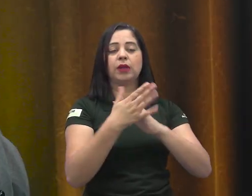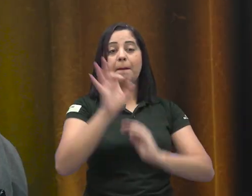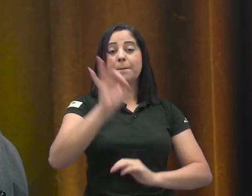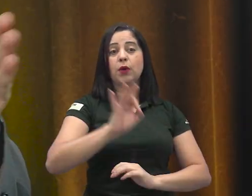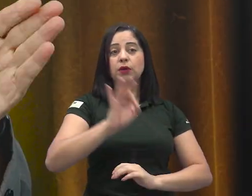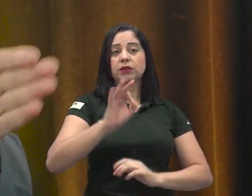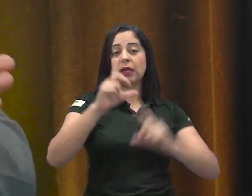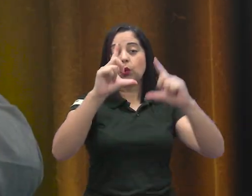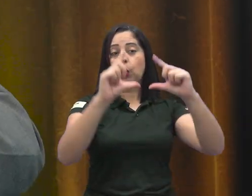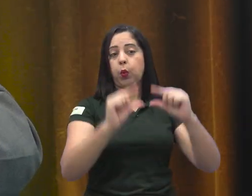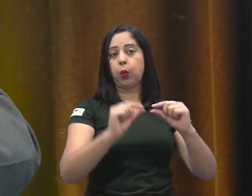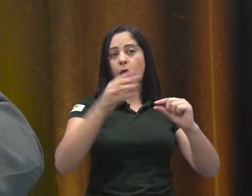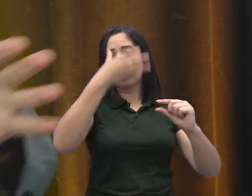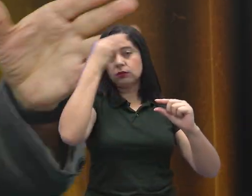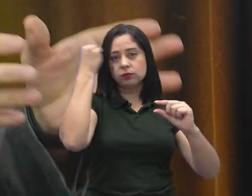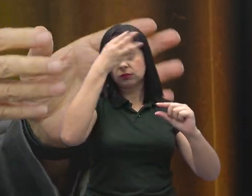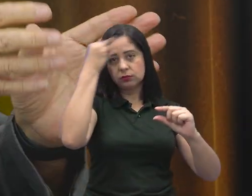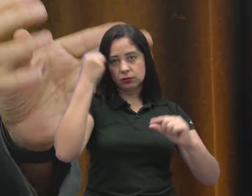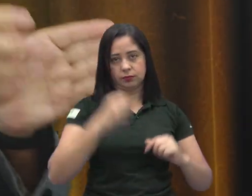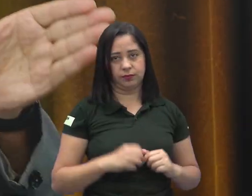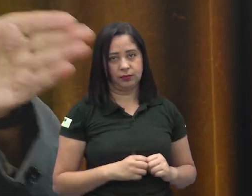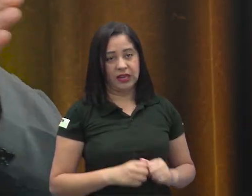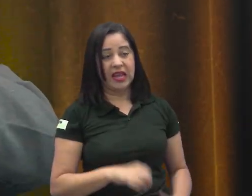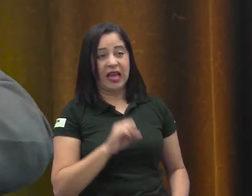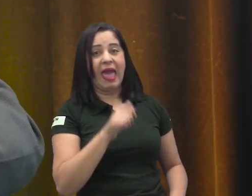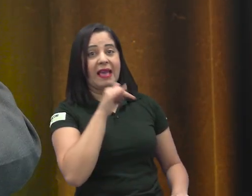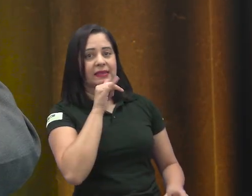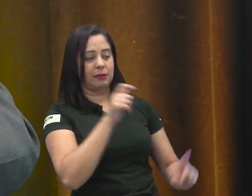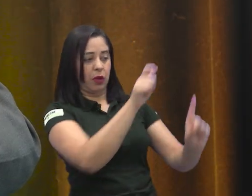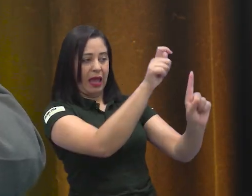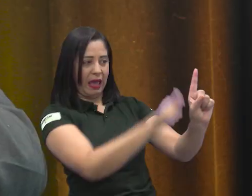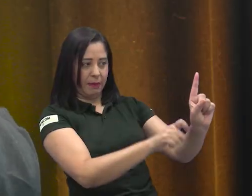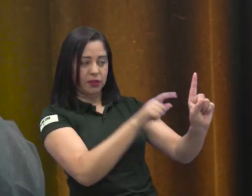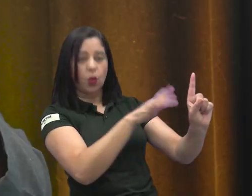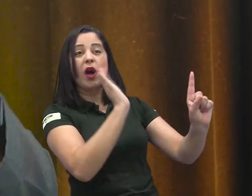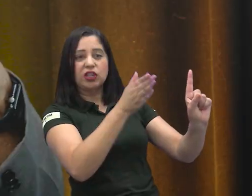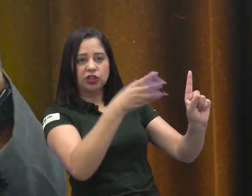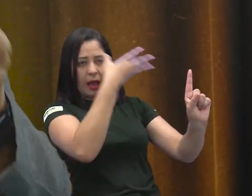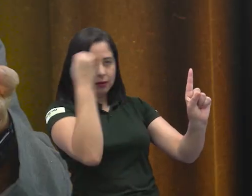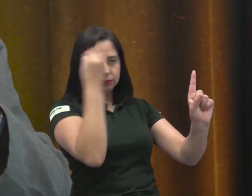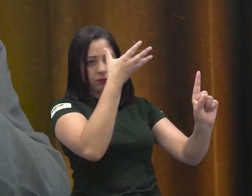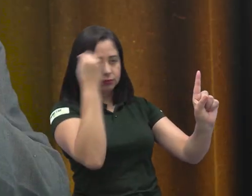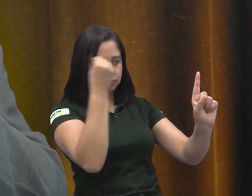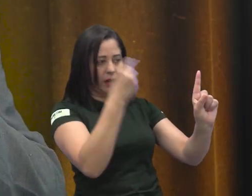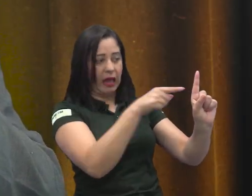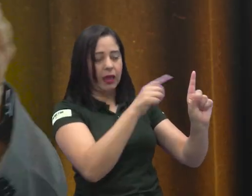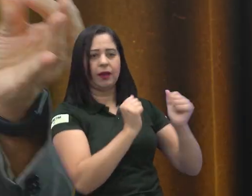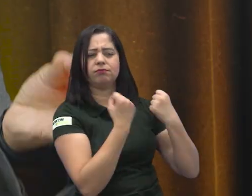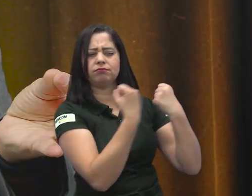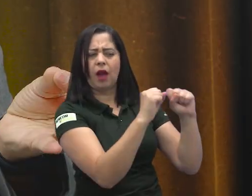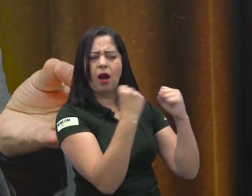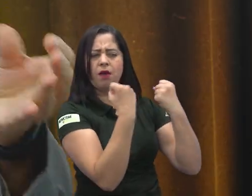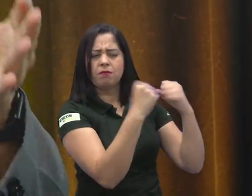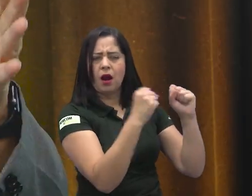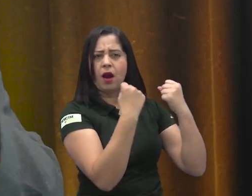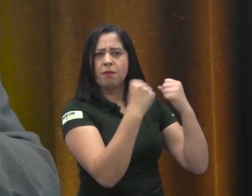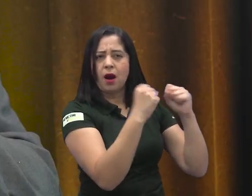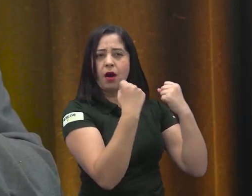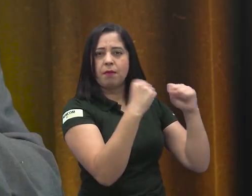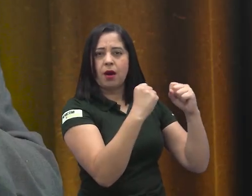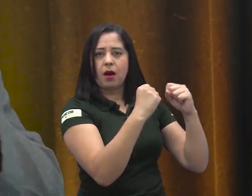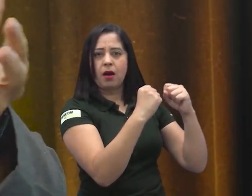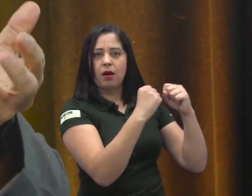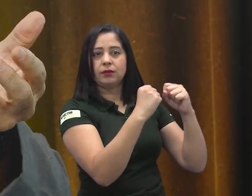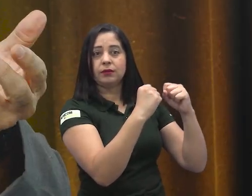ter Alzheimer. E mesmo o indivíduo com Alzheimer que faz exercício, ele tinha uma melhora também, ele tinha um ganho cognitivo, pequeno, mas